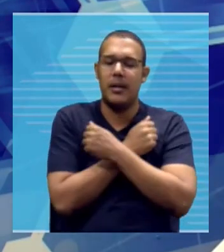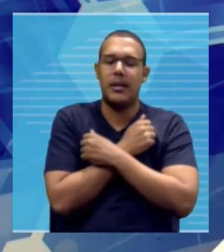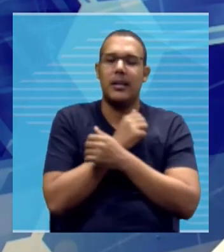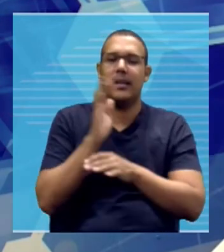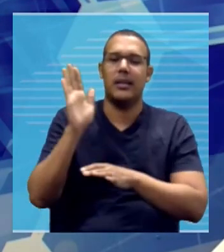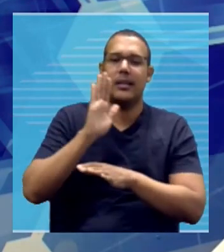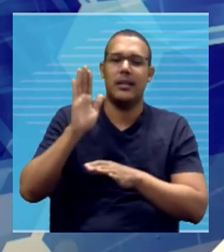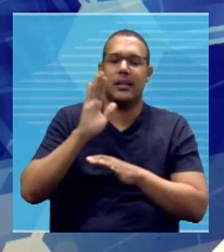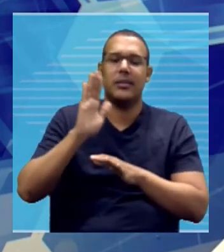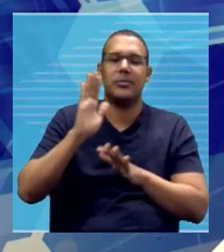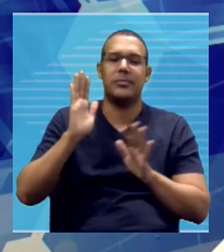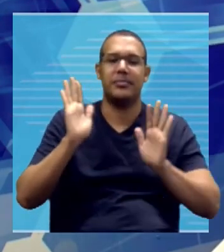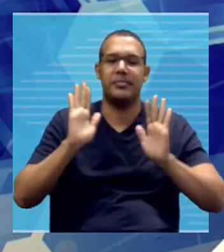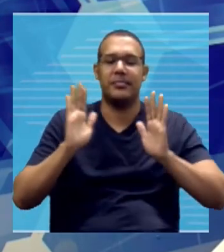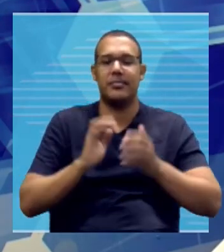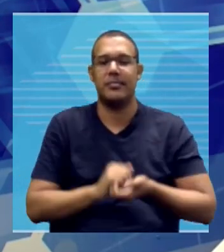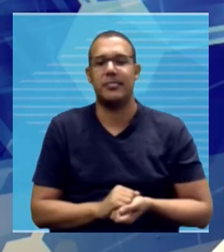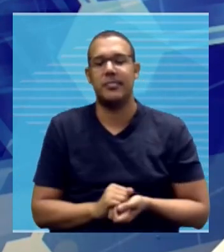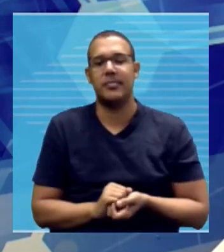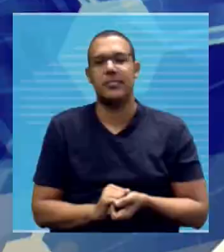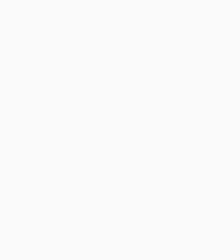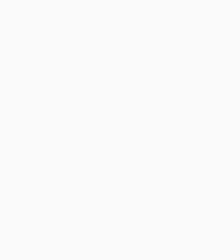bye bye